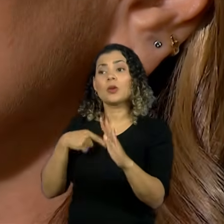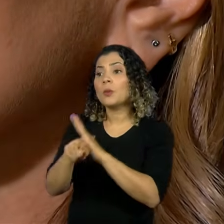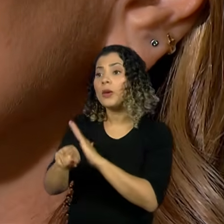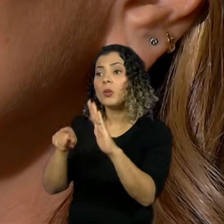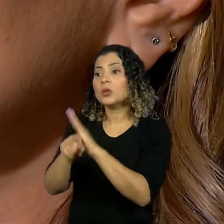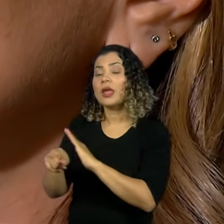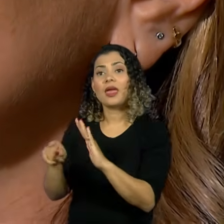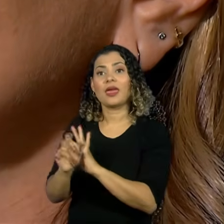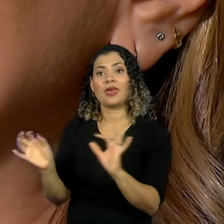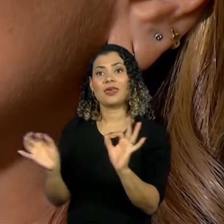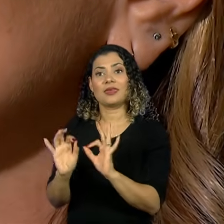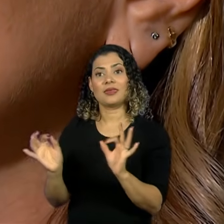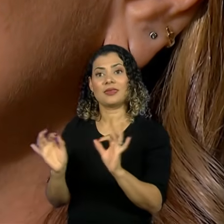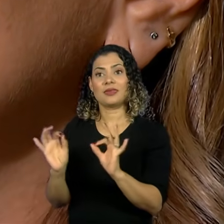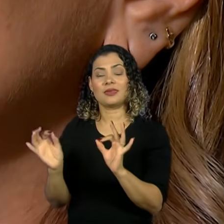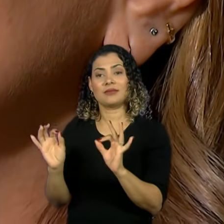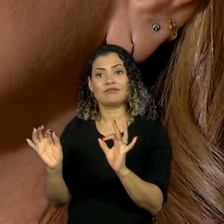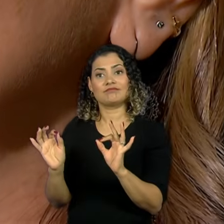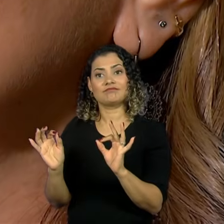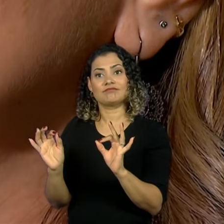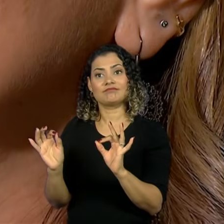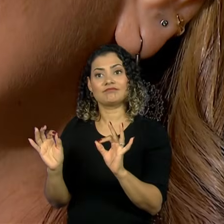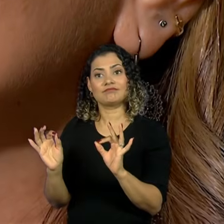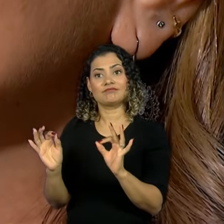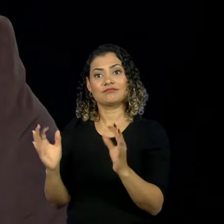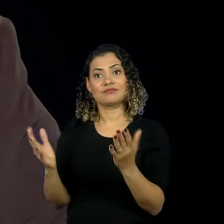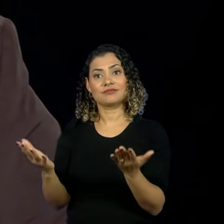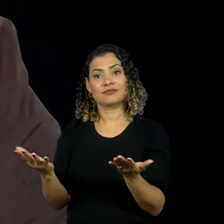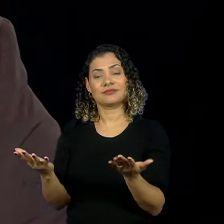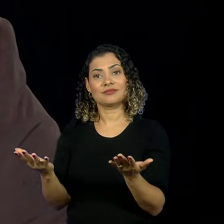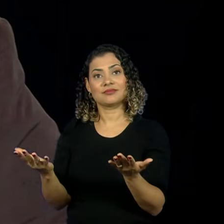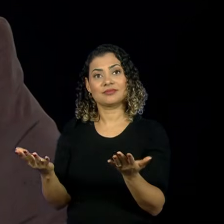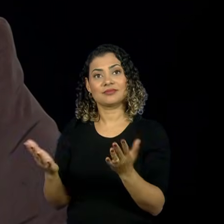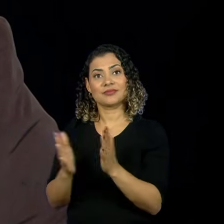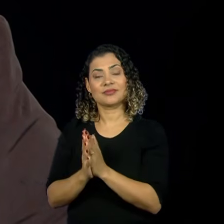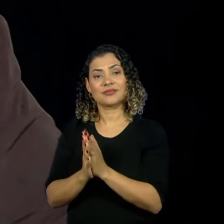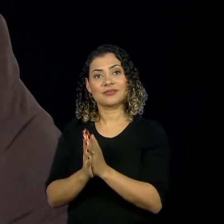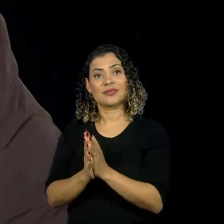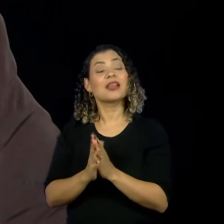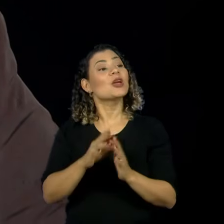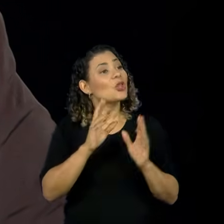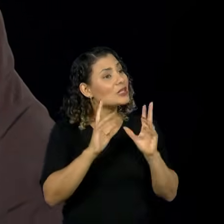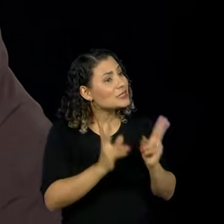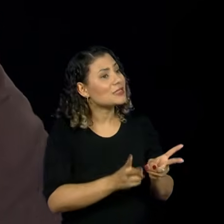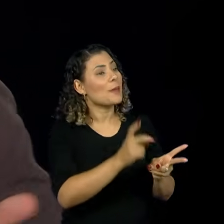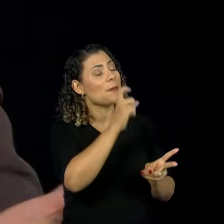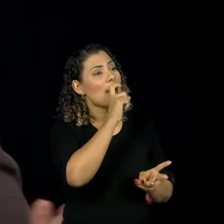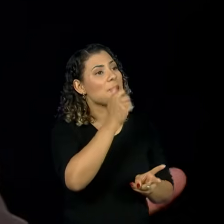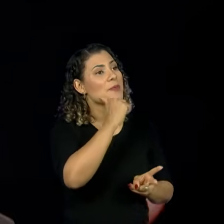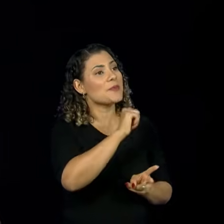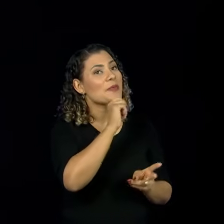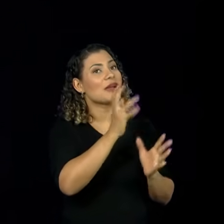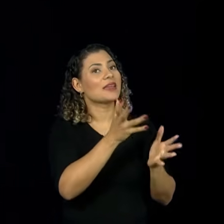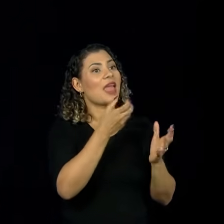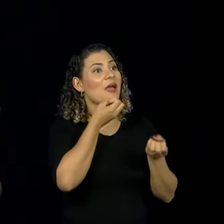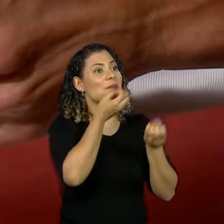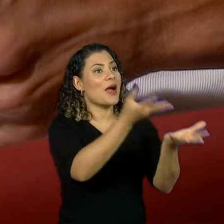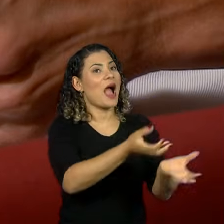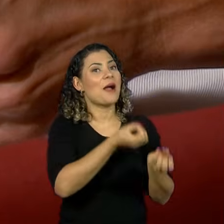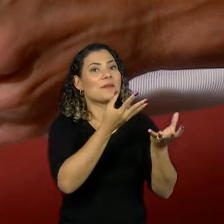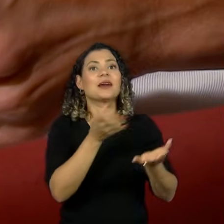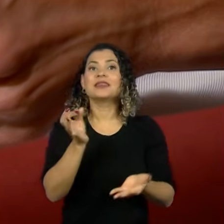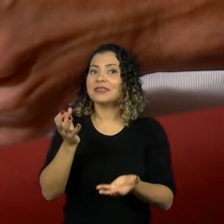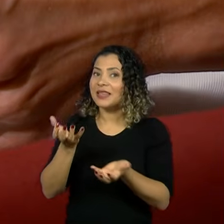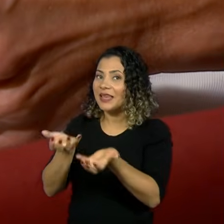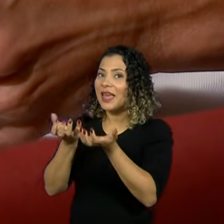para eles viver isso. E que eles, todo pai, né, deve ter a maior vontade de falar, contar né? isso,